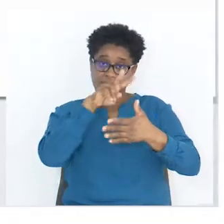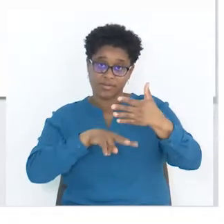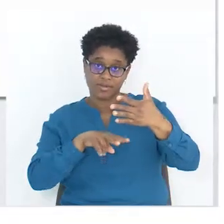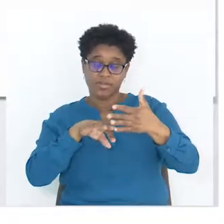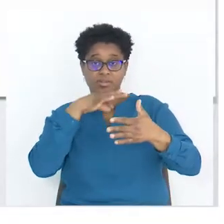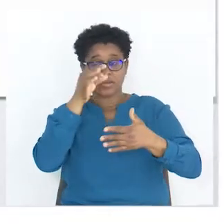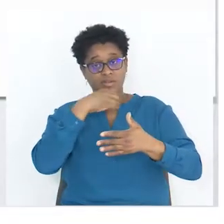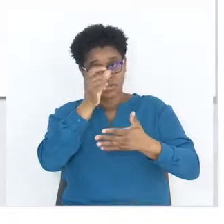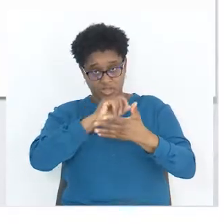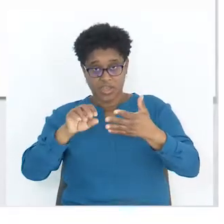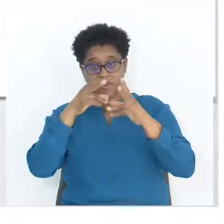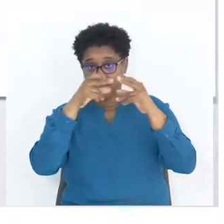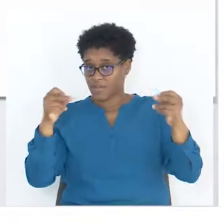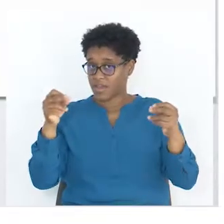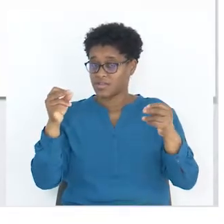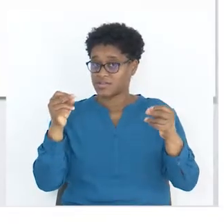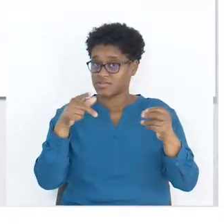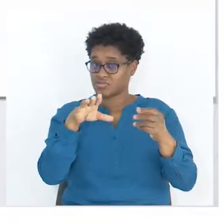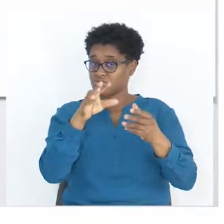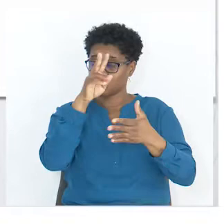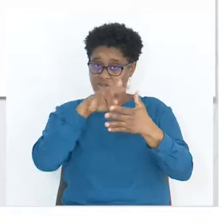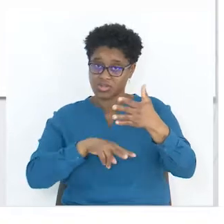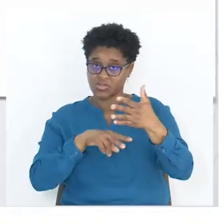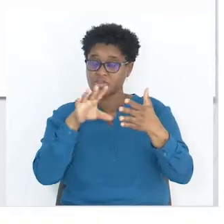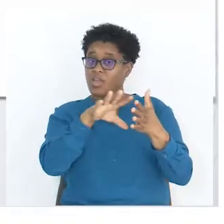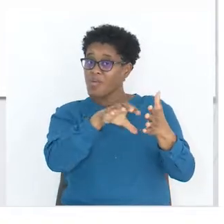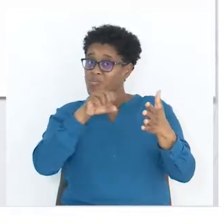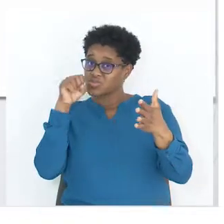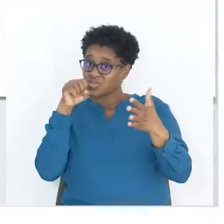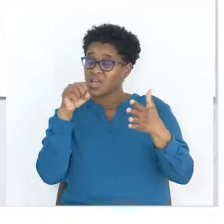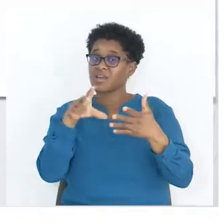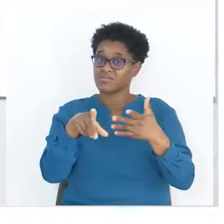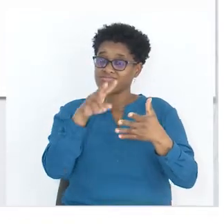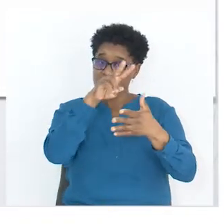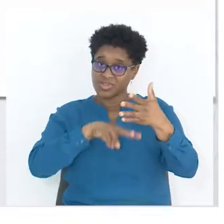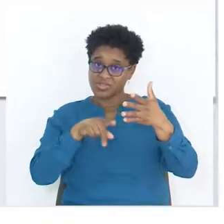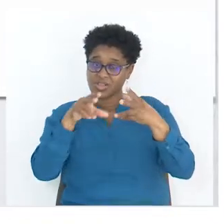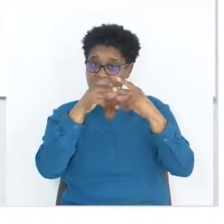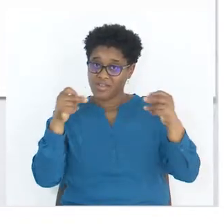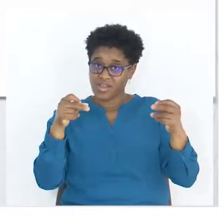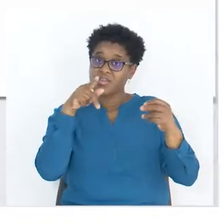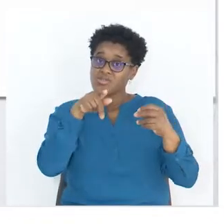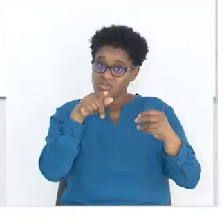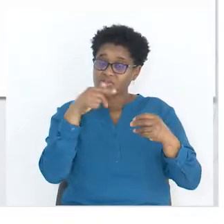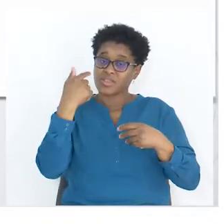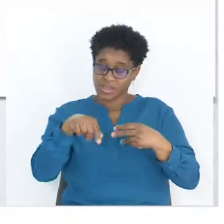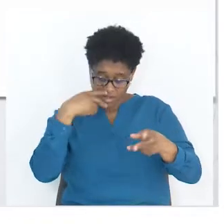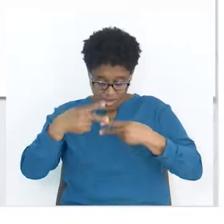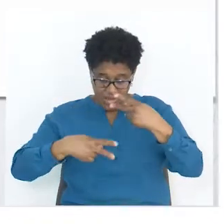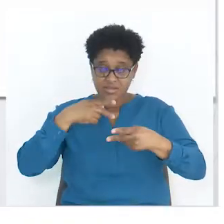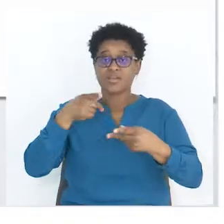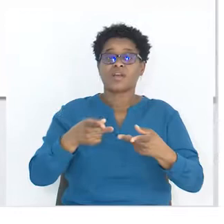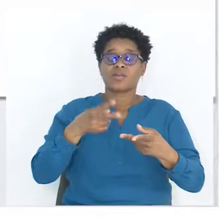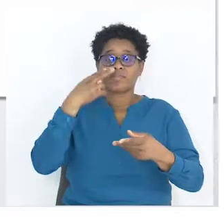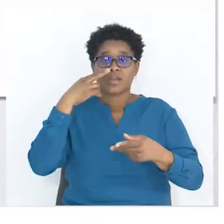frases integrais do texto. Não tens que puxar dali frases do texto. Então, tu é que vais ter que analisar